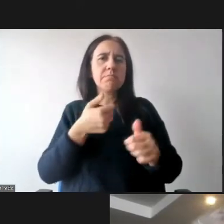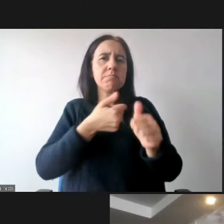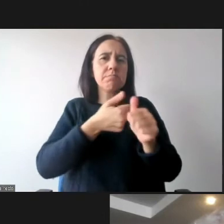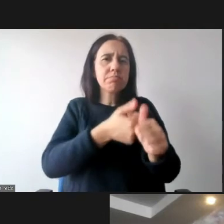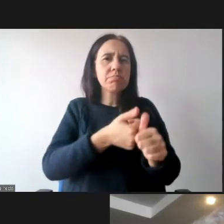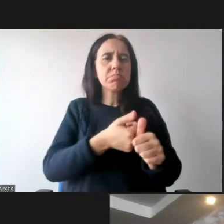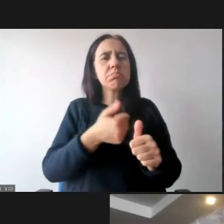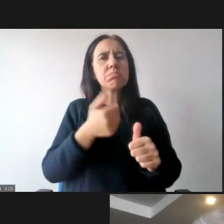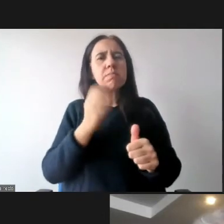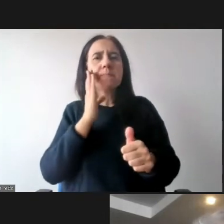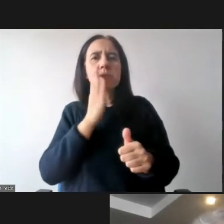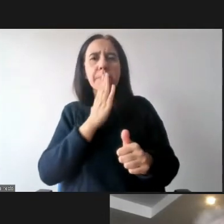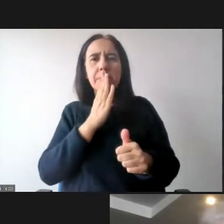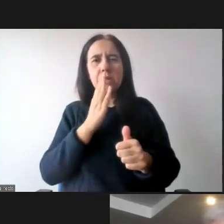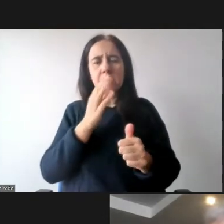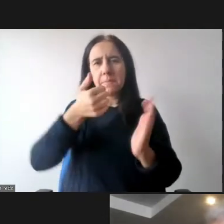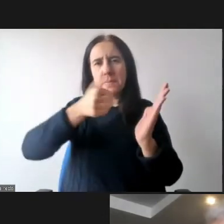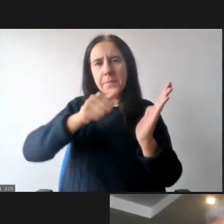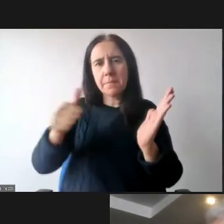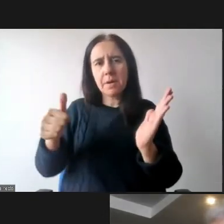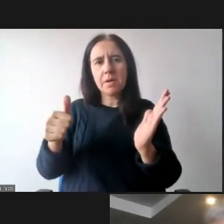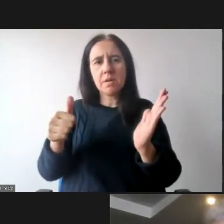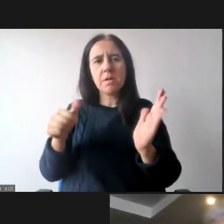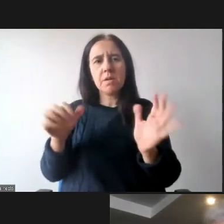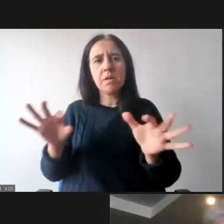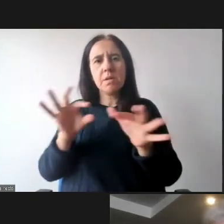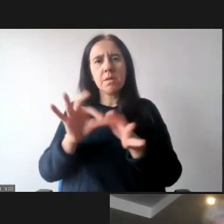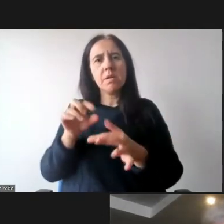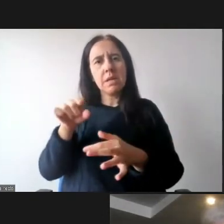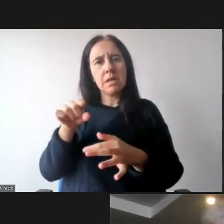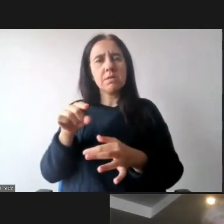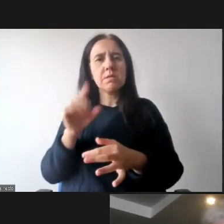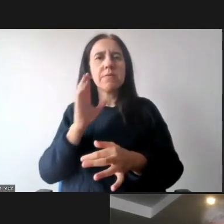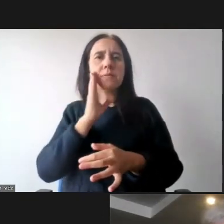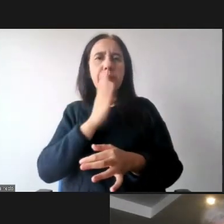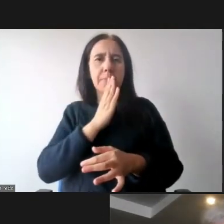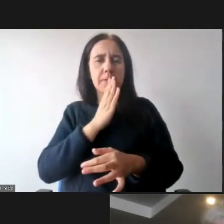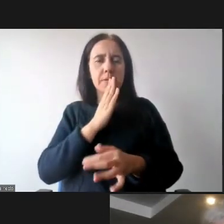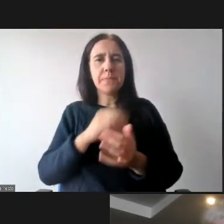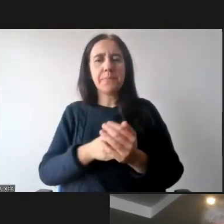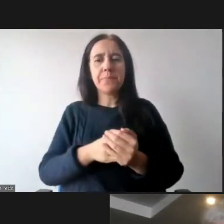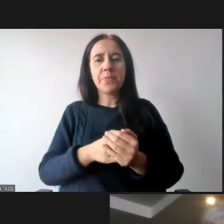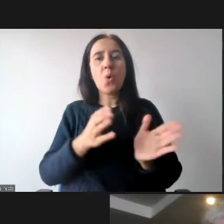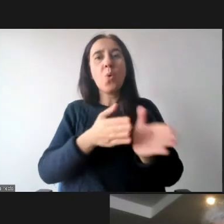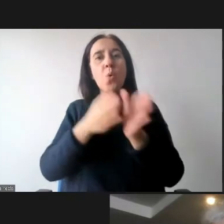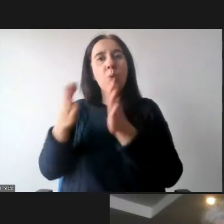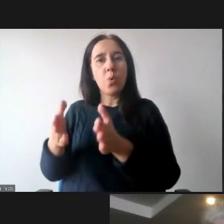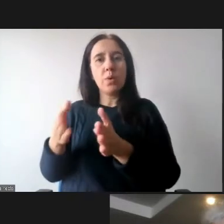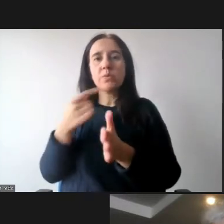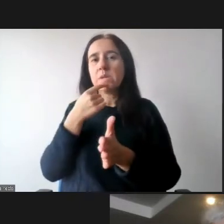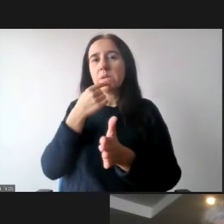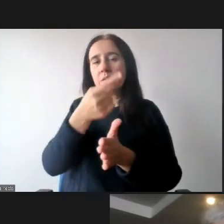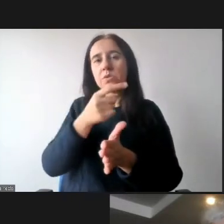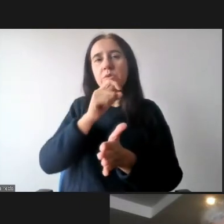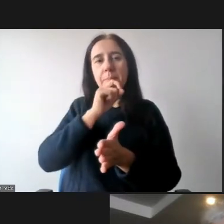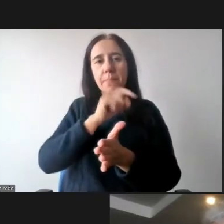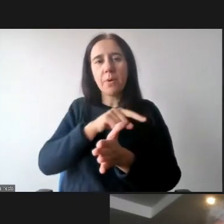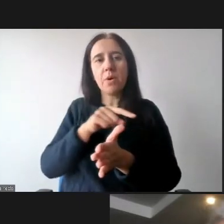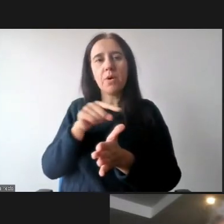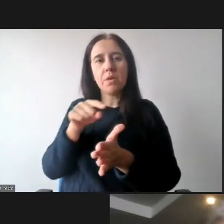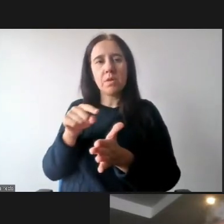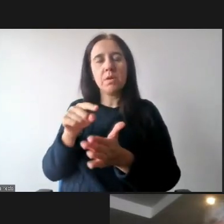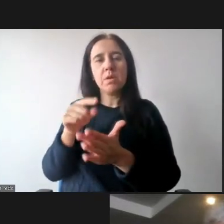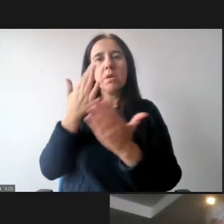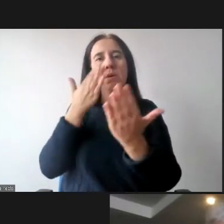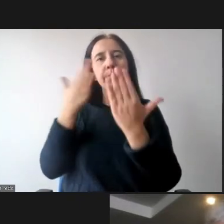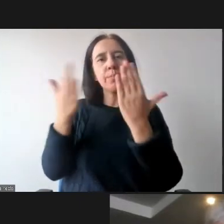dimensão de intolerabilidade do ato para aquele que é afetado por ele. Para outros, ainda pode reconduzir-se a uma dimensão da